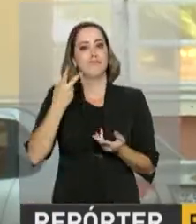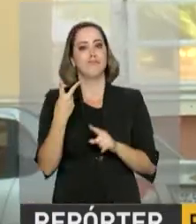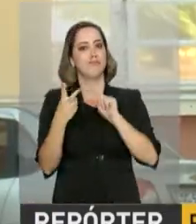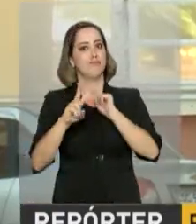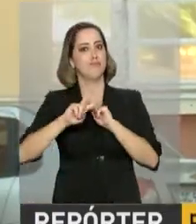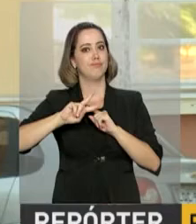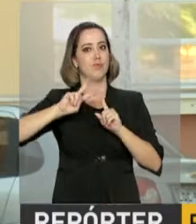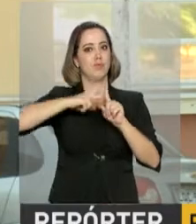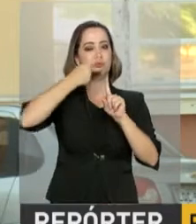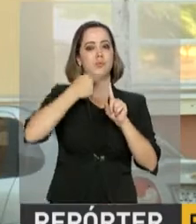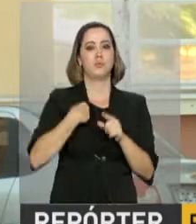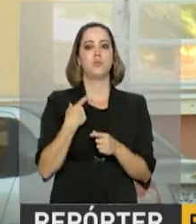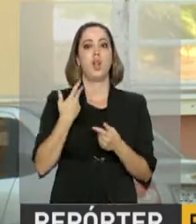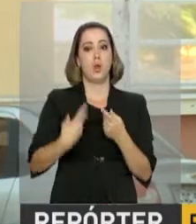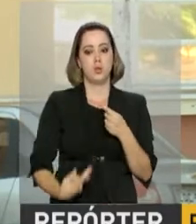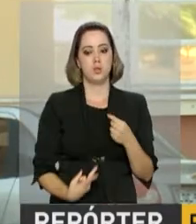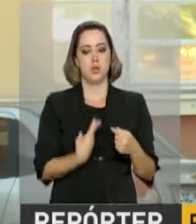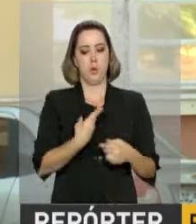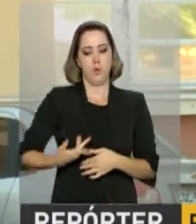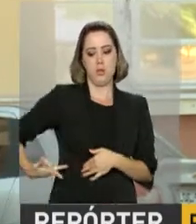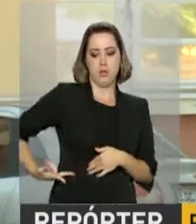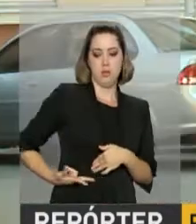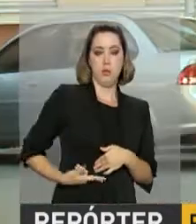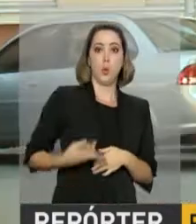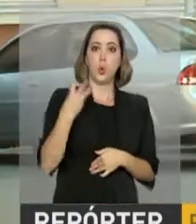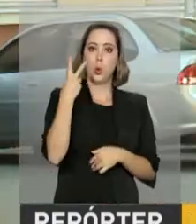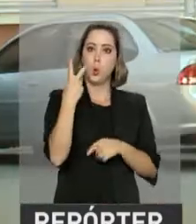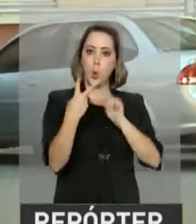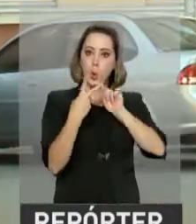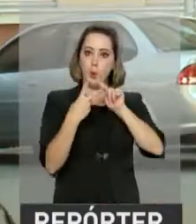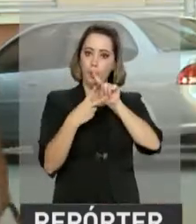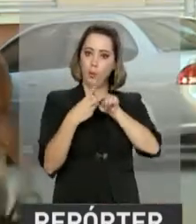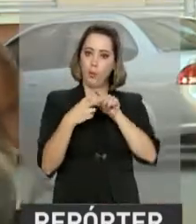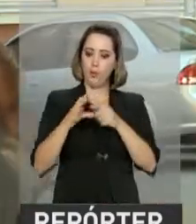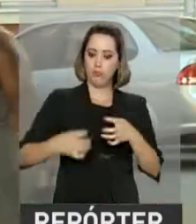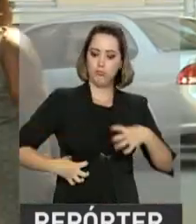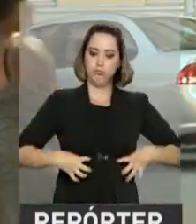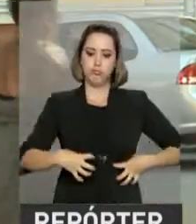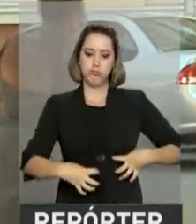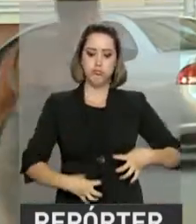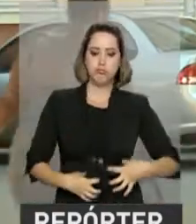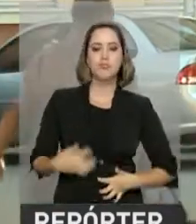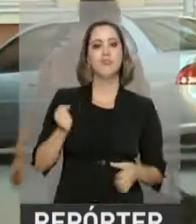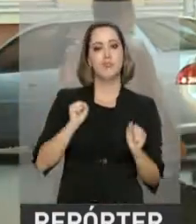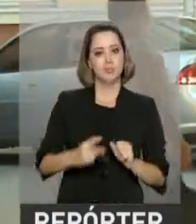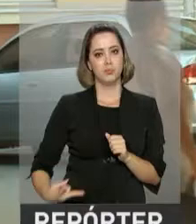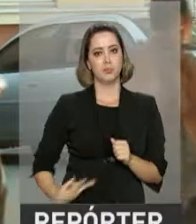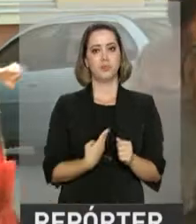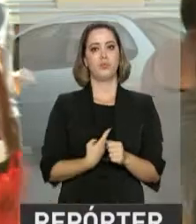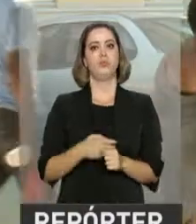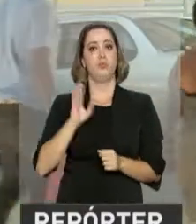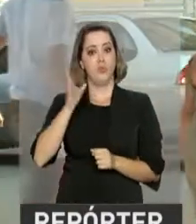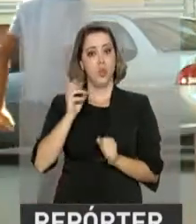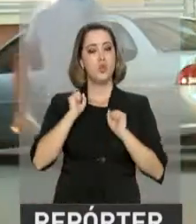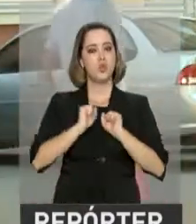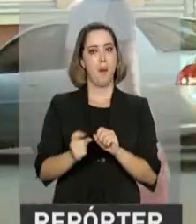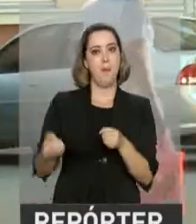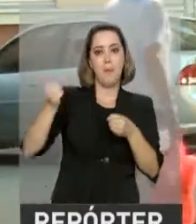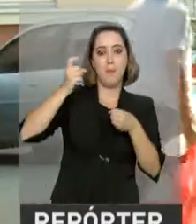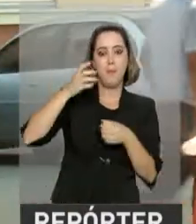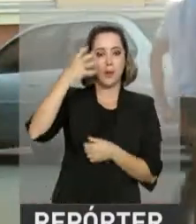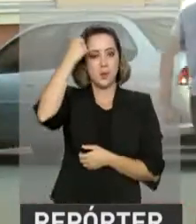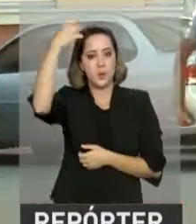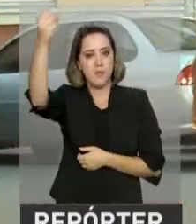dose dupla, um transplante de rim e pâncreas. Eu estou voltando às minhas atividades, eu posso, já estou podendo viajar,